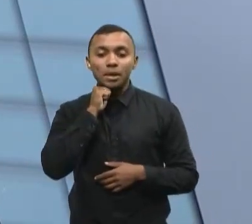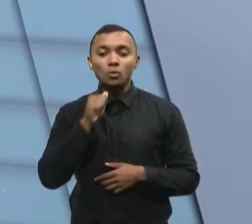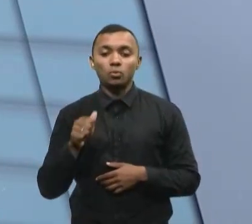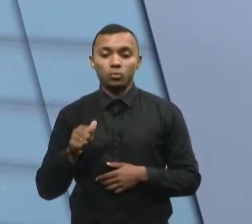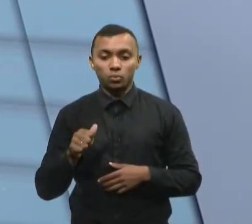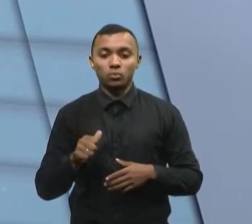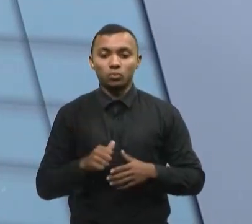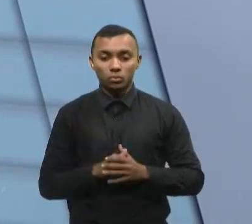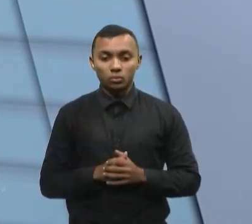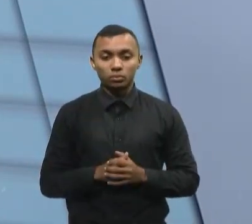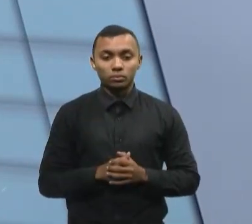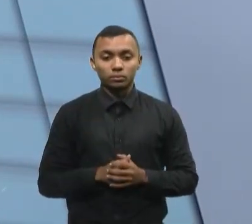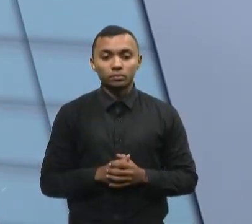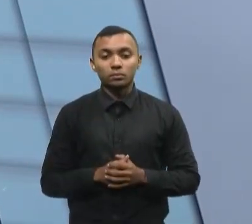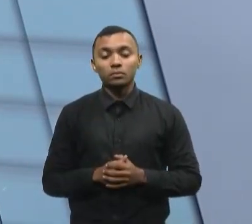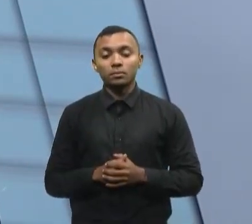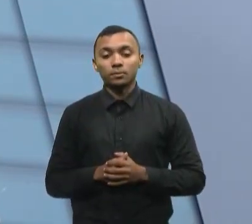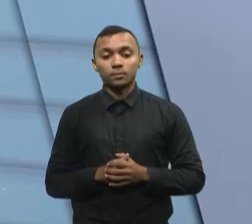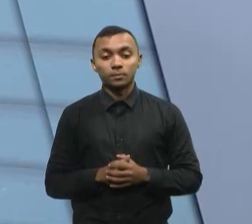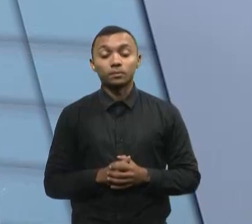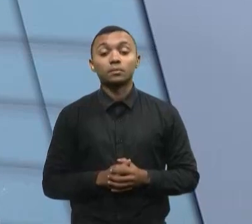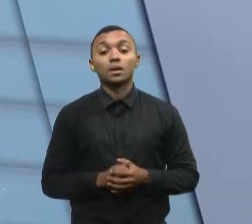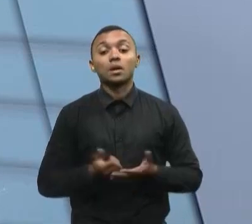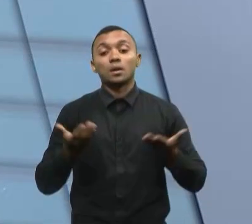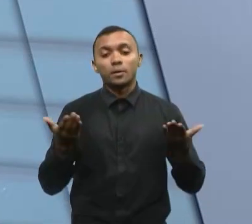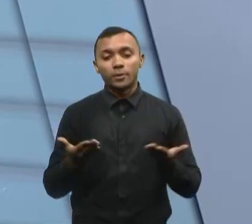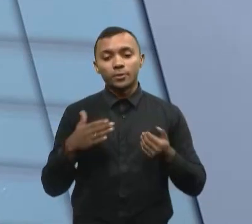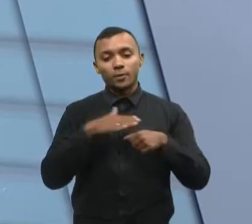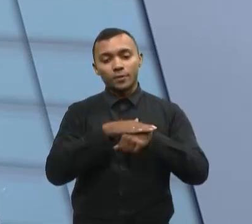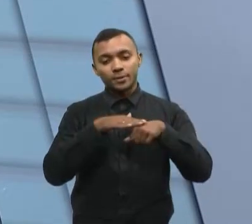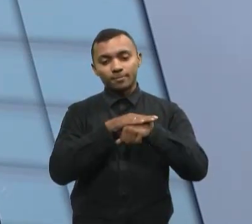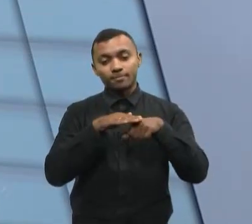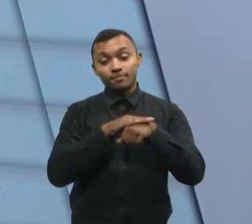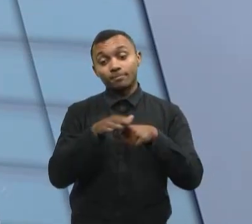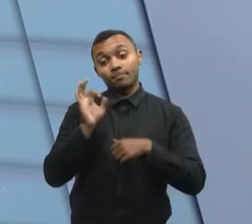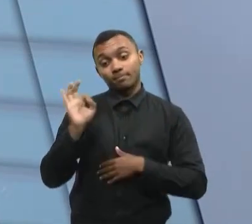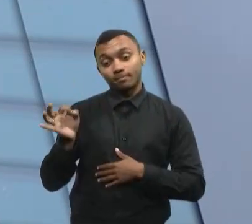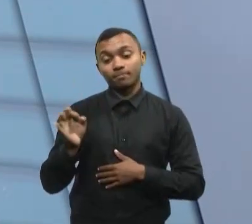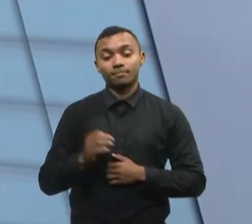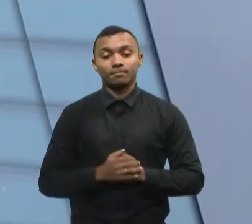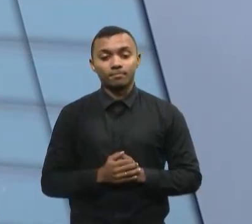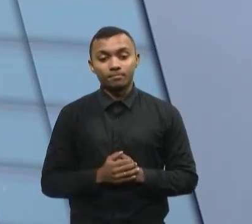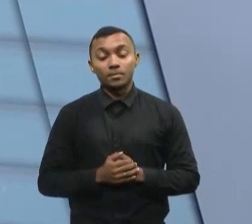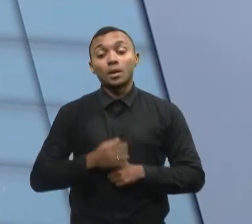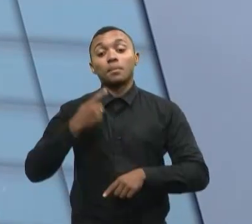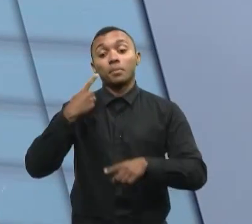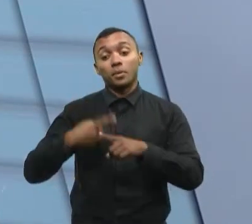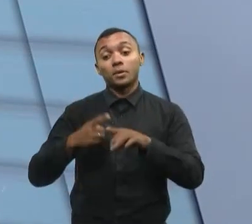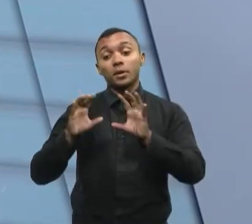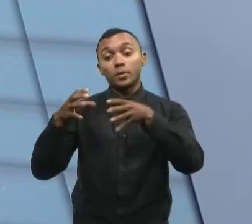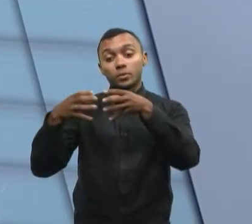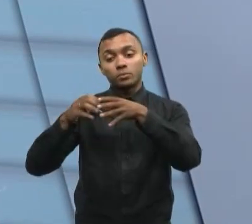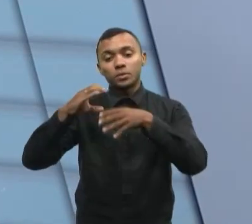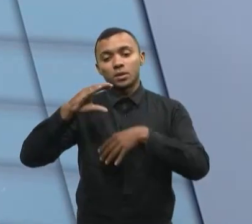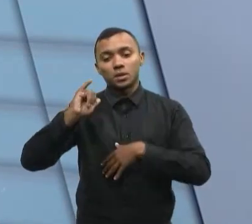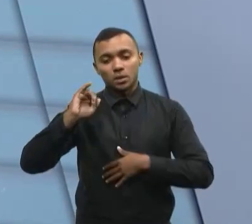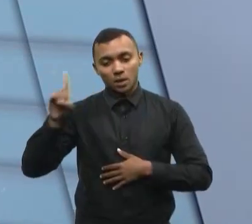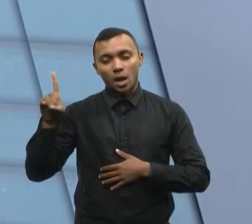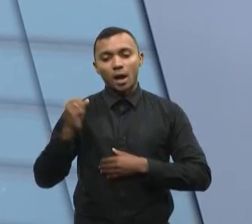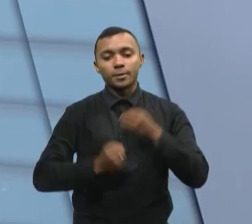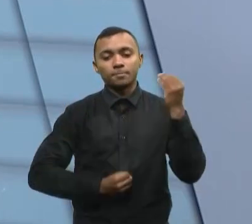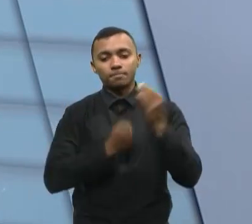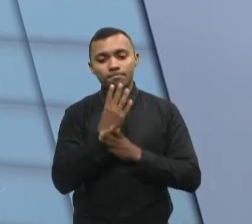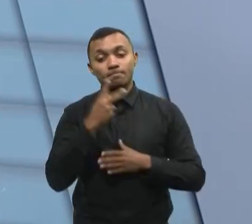Ribeiro, do Cidadania. E a gente vai falar sobre este assunto porque o Ciadi, que foi criado aqui